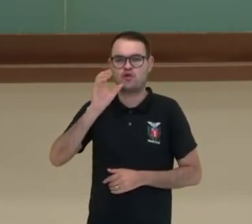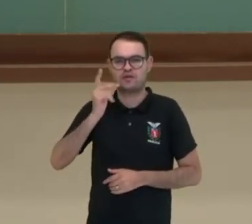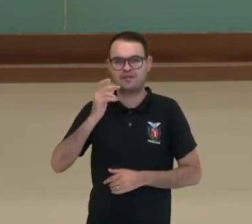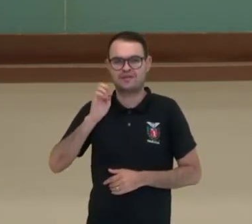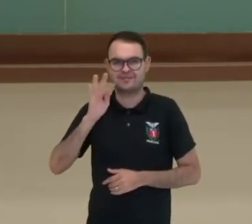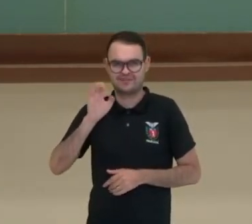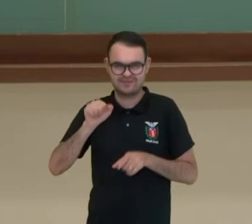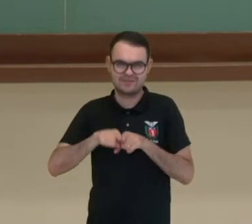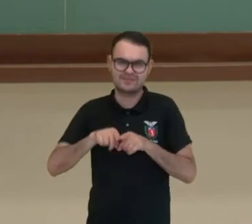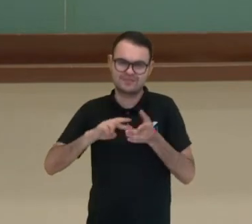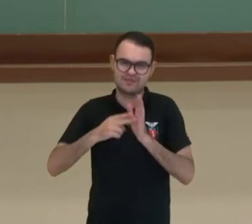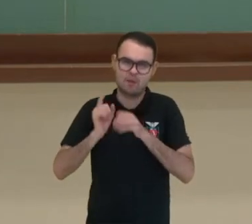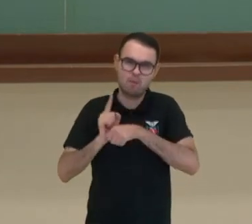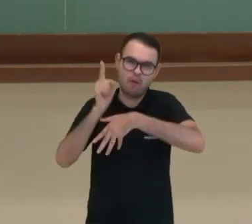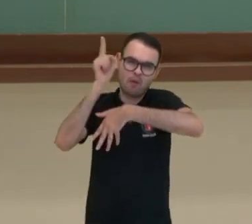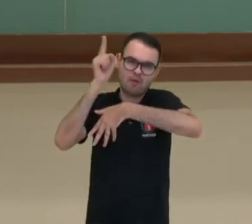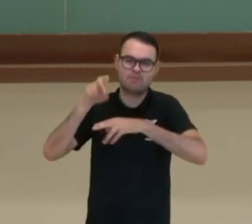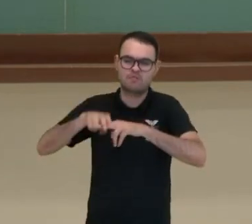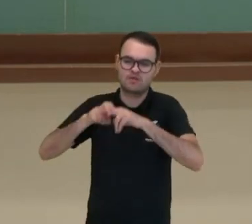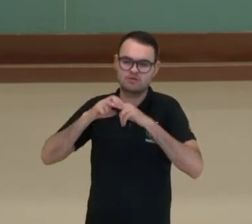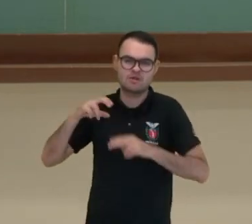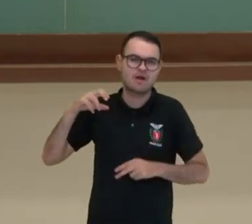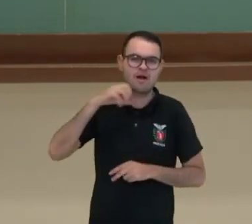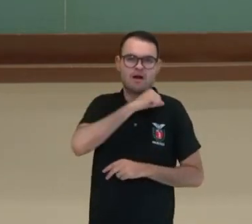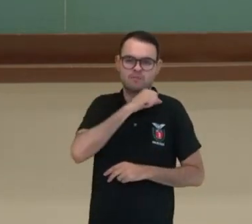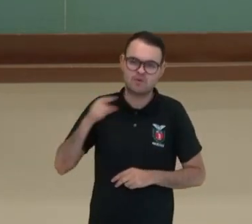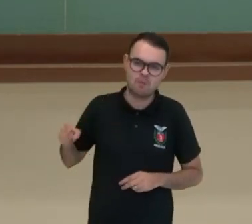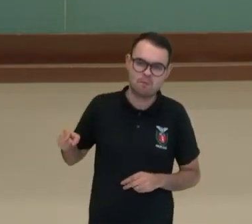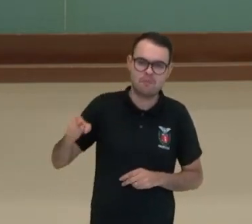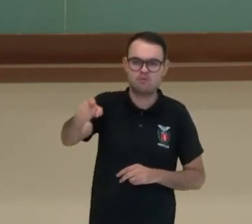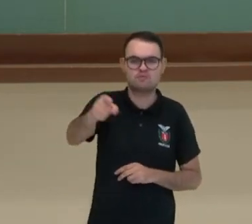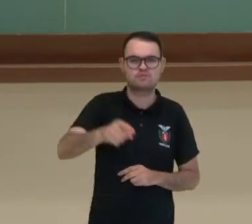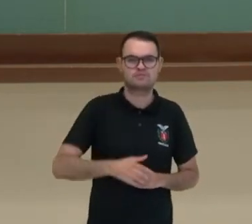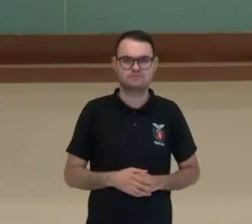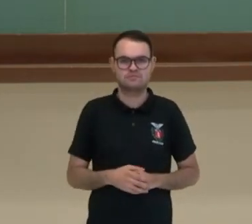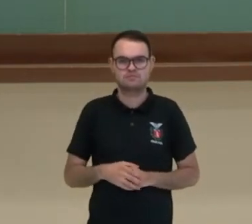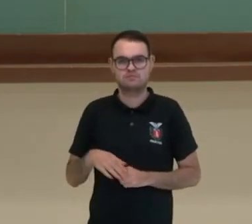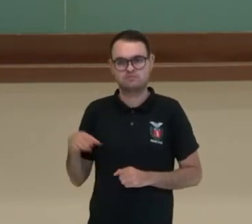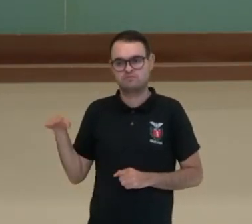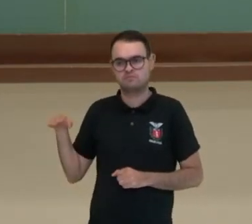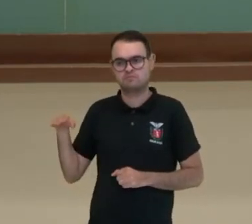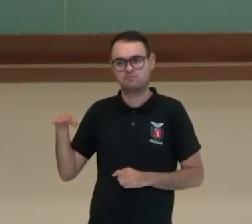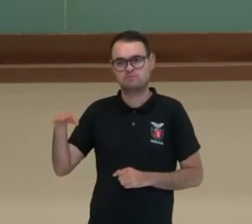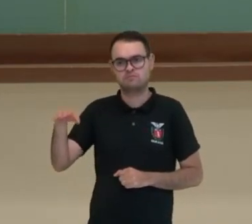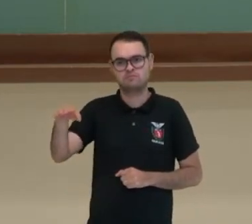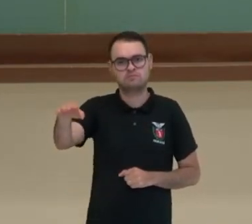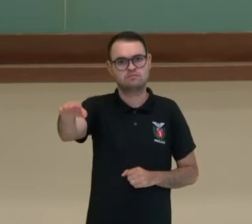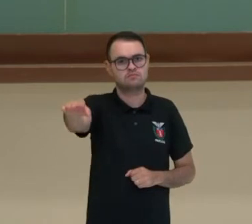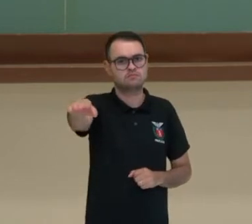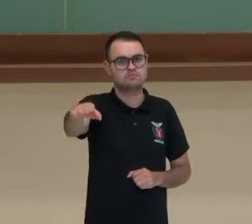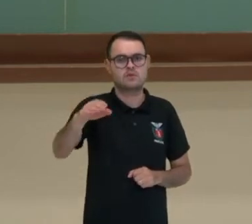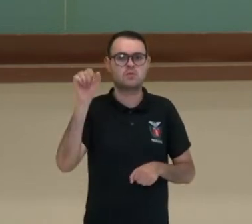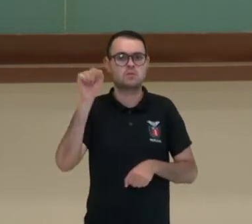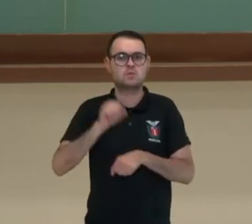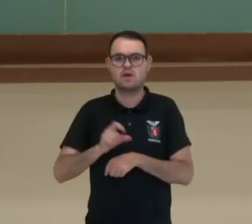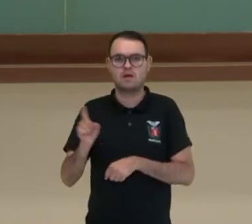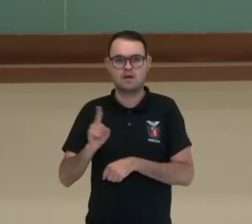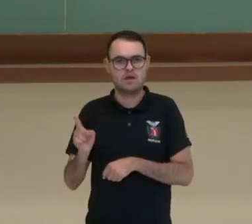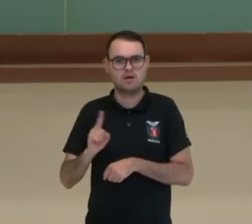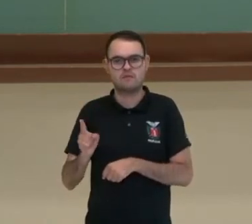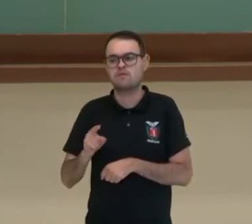foguete. Tá, justamente pela velocidade dela e pela estabilidade, que ela podia manter a velocidade constante. Ela não tinha que parar para